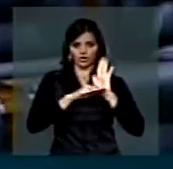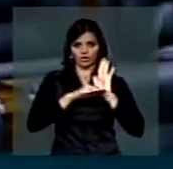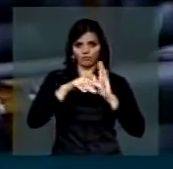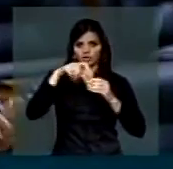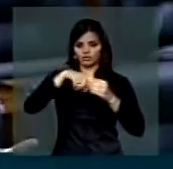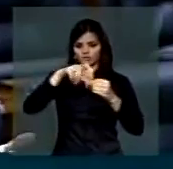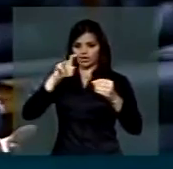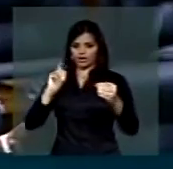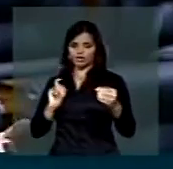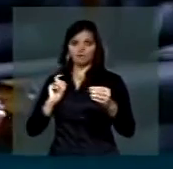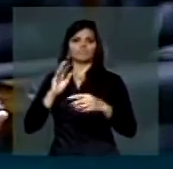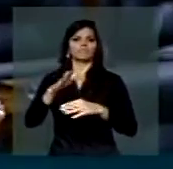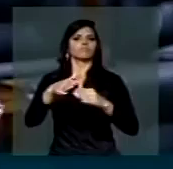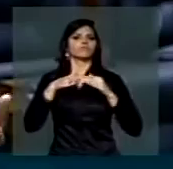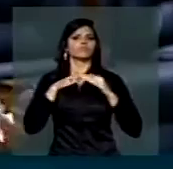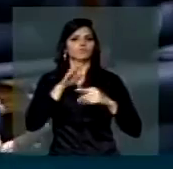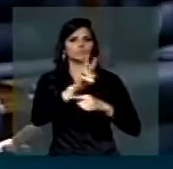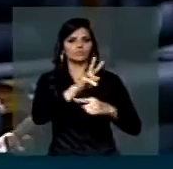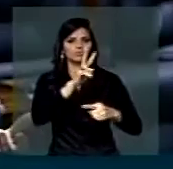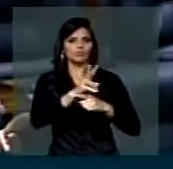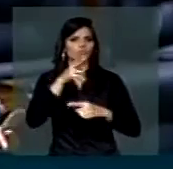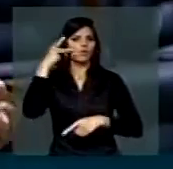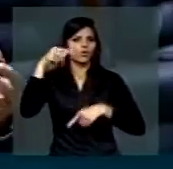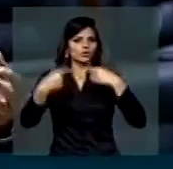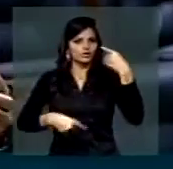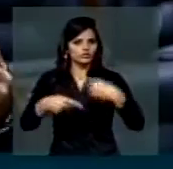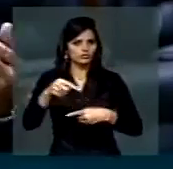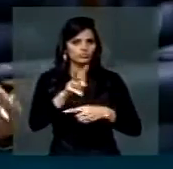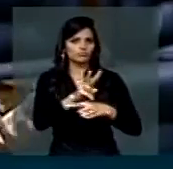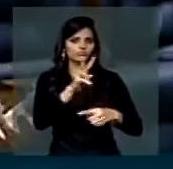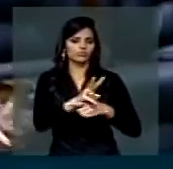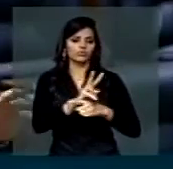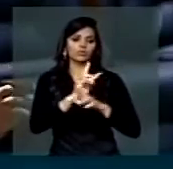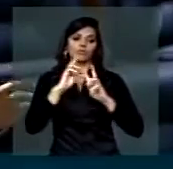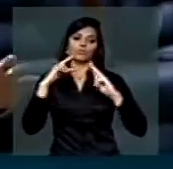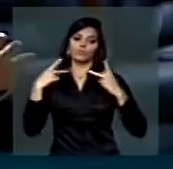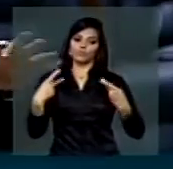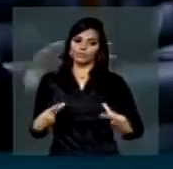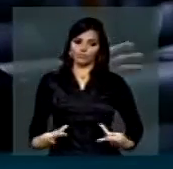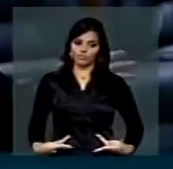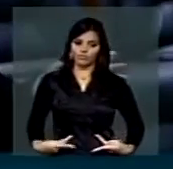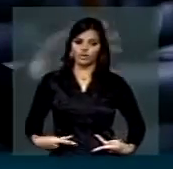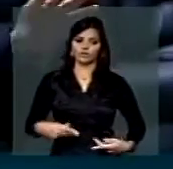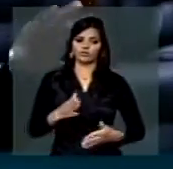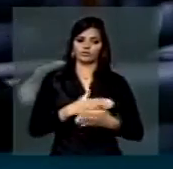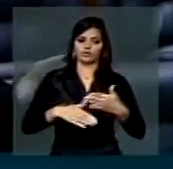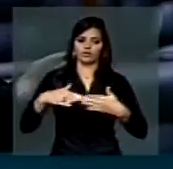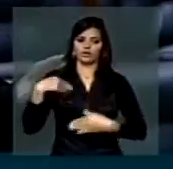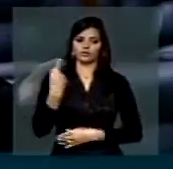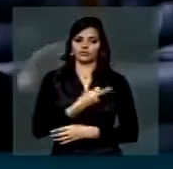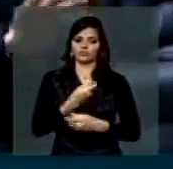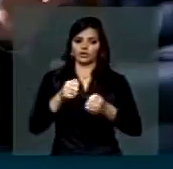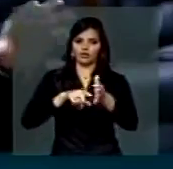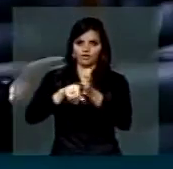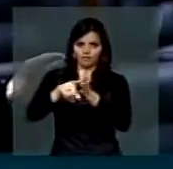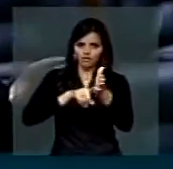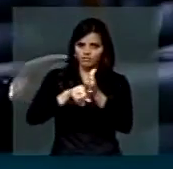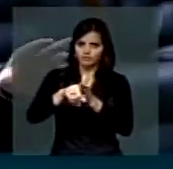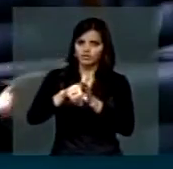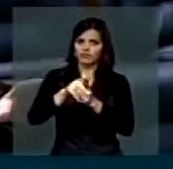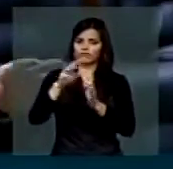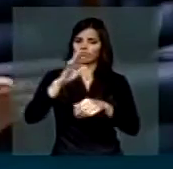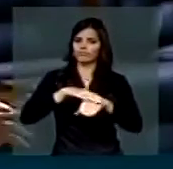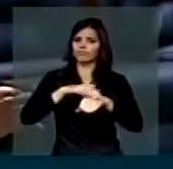e pedir um asilo político ou um refúgio, humanitariamente nós devemos analisar enquanto nação, de